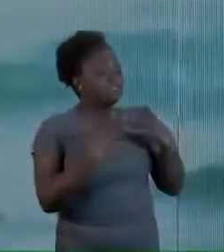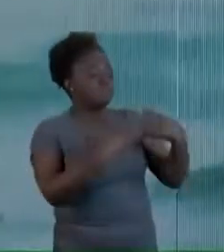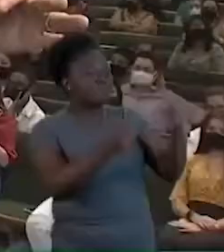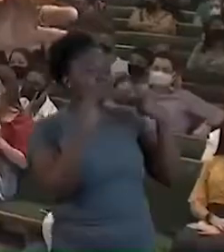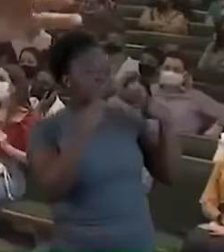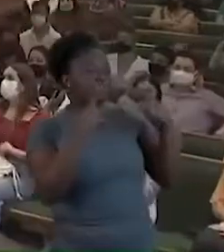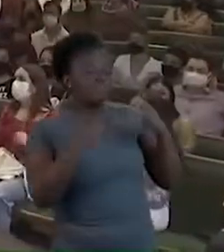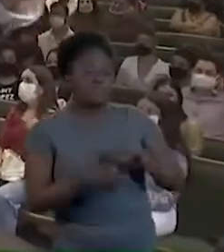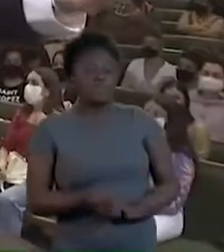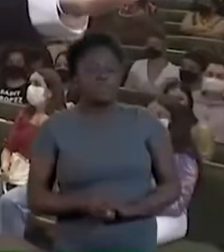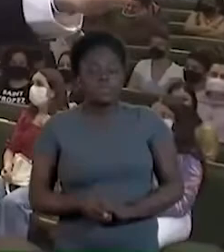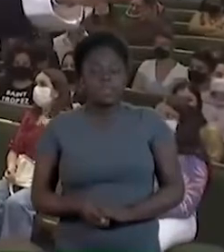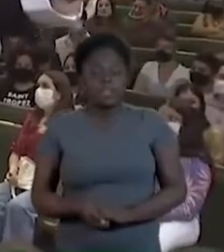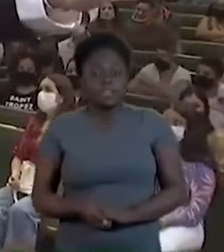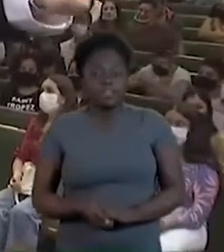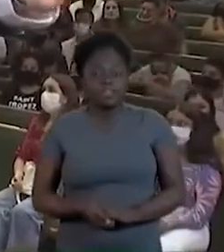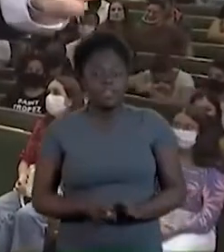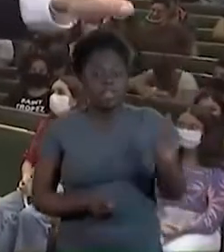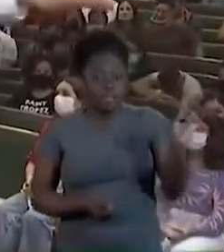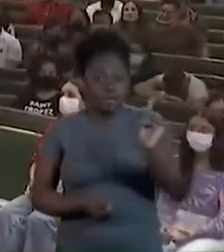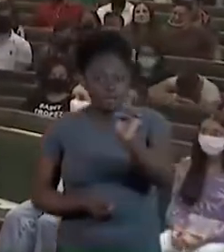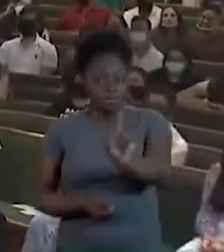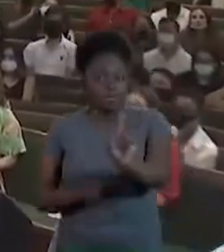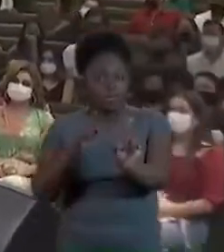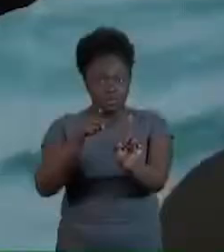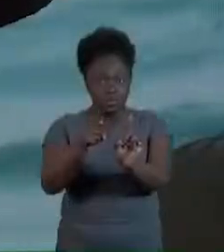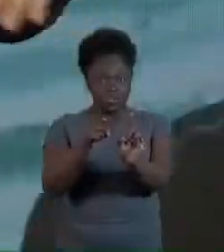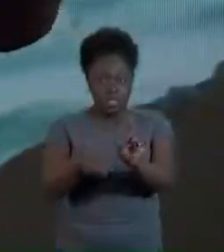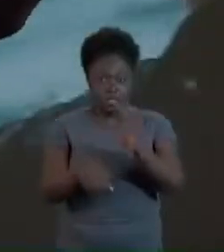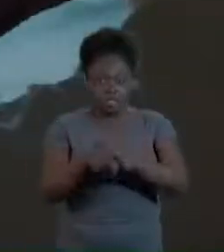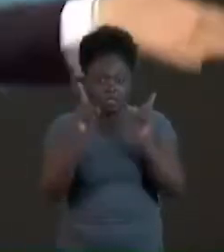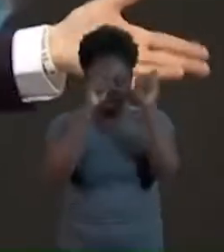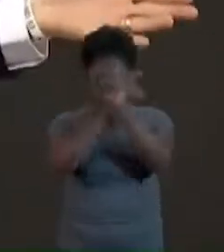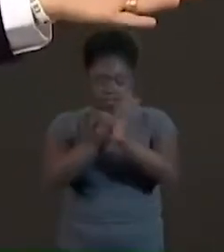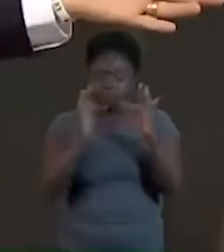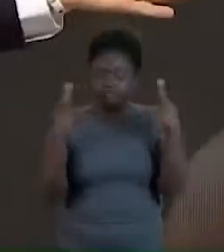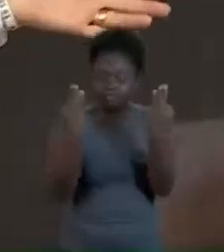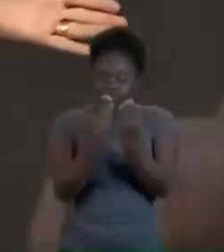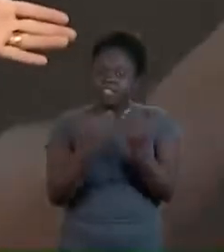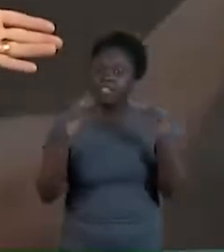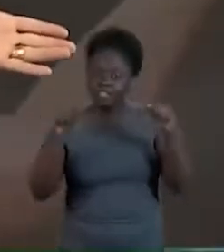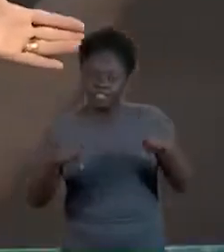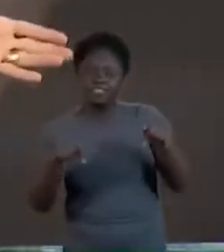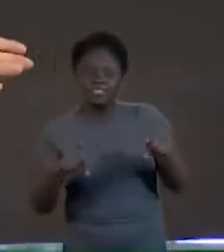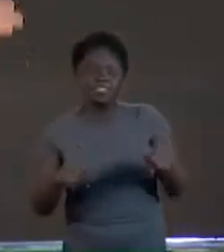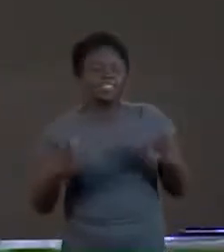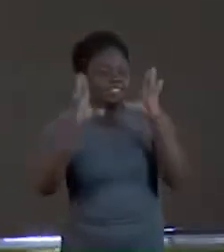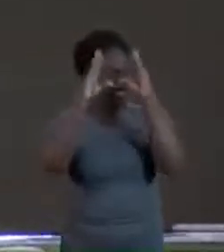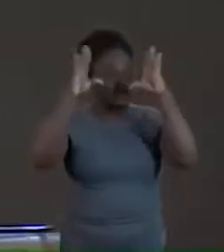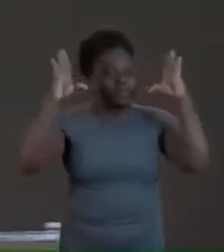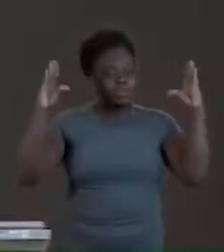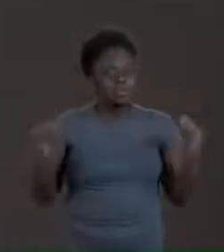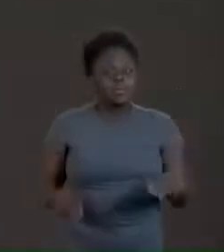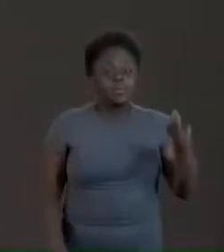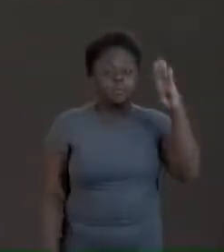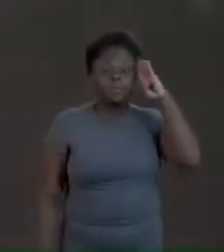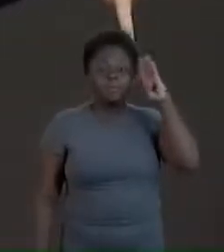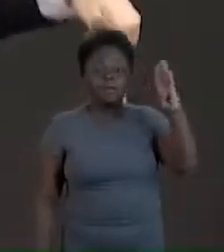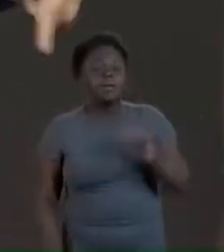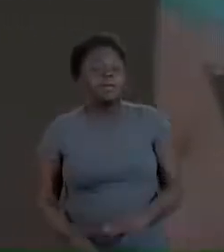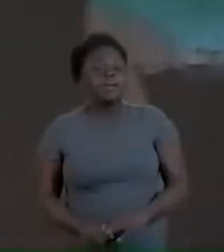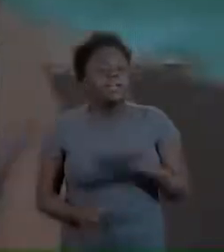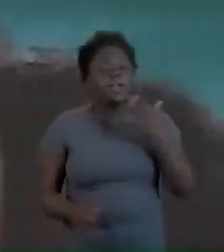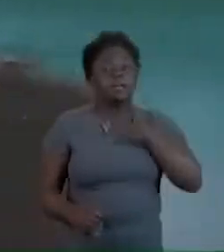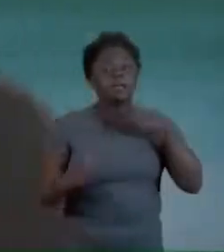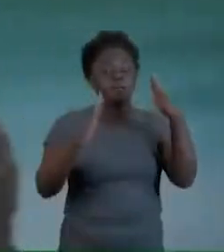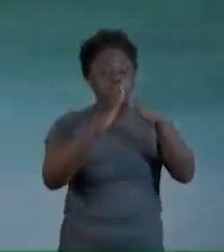A parte complicada da família veio. Fica tranquila que aqueles que precisam da palavra estão aqui hoje. Inclusive a parte complicada